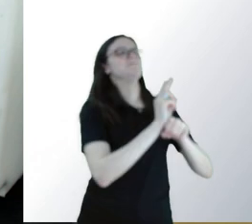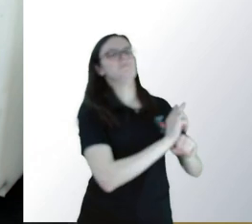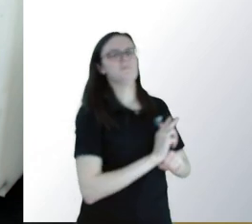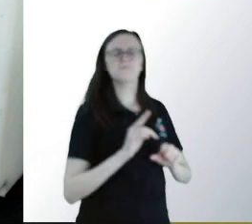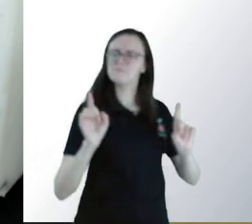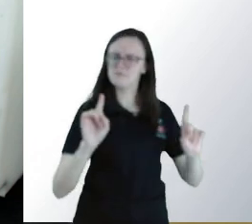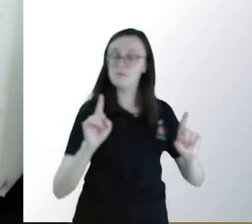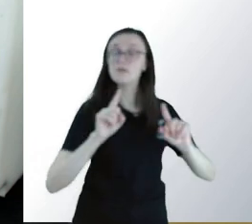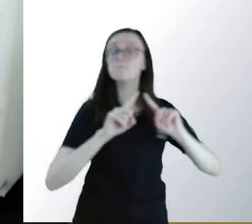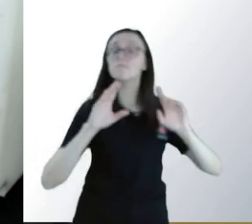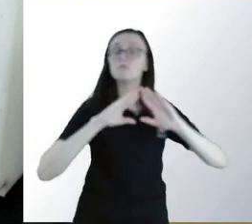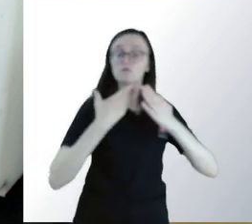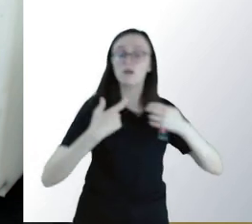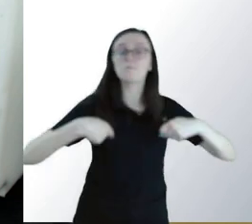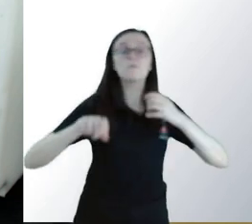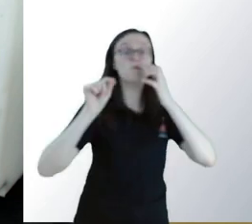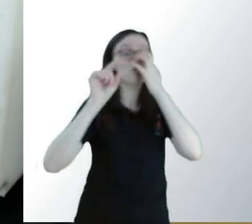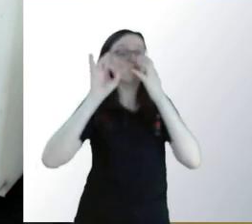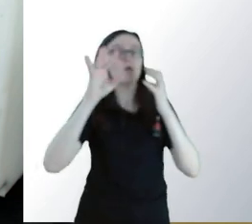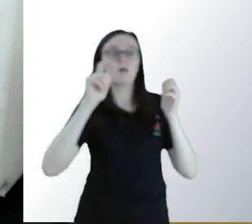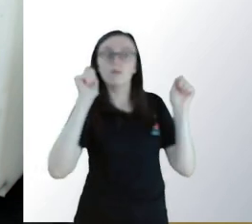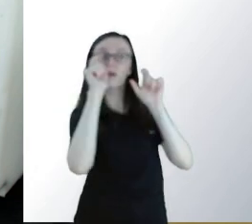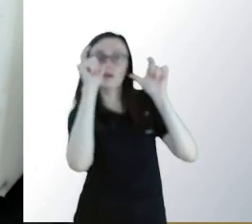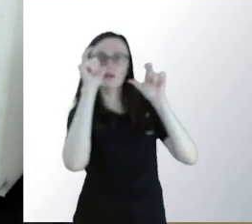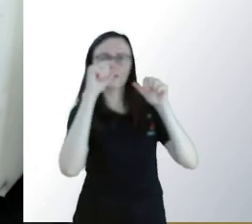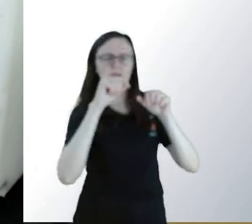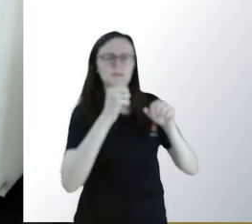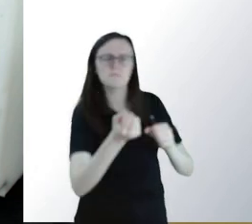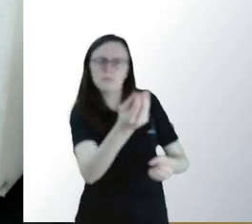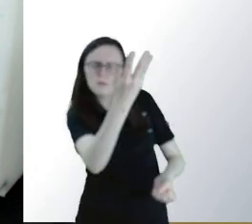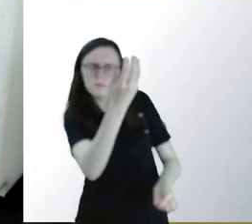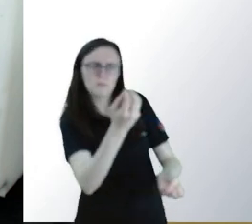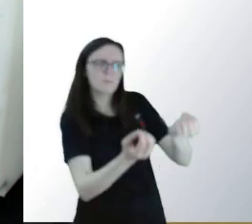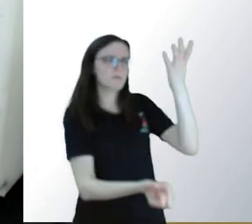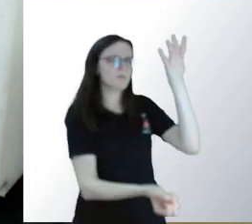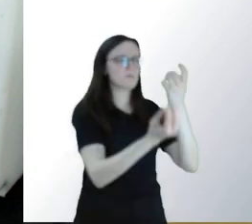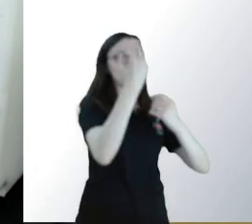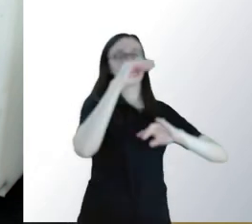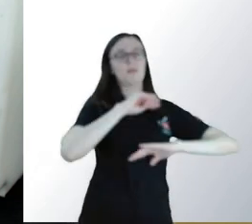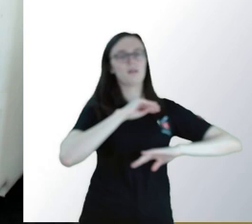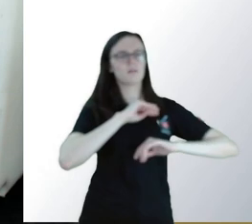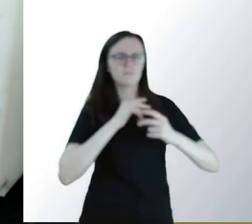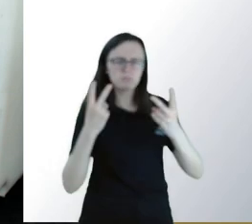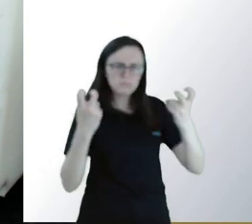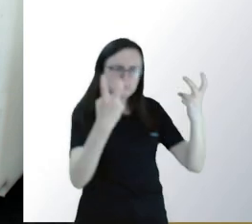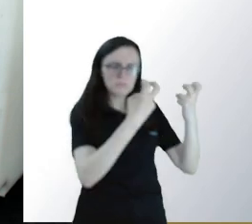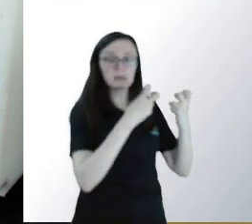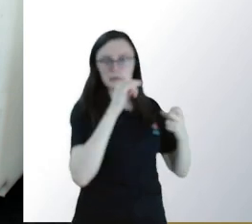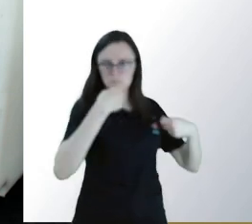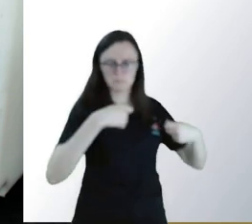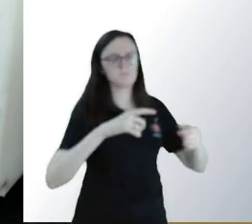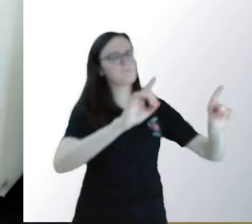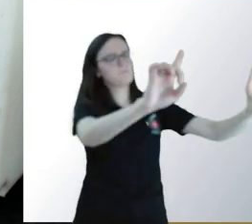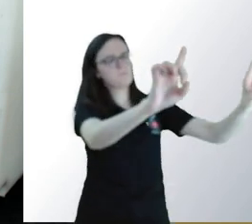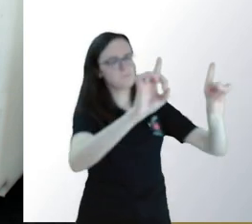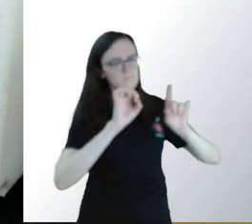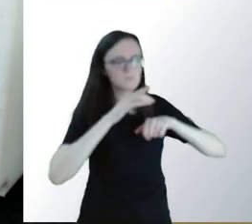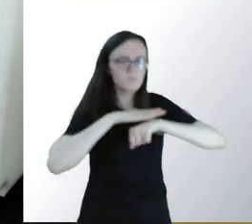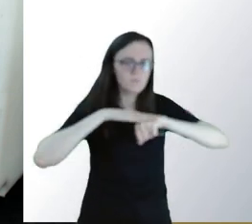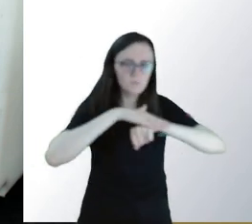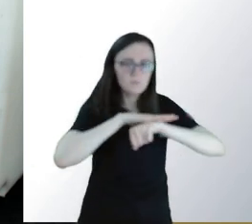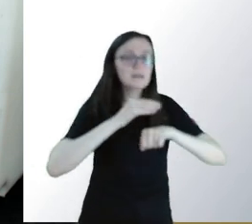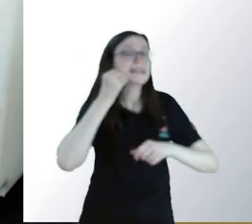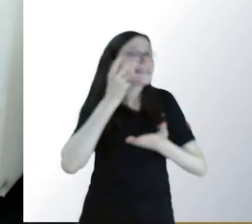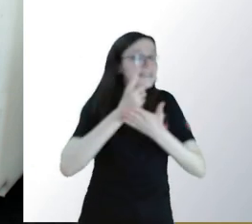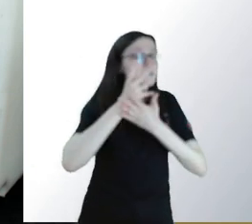O que a escola precisa estar é alerta aos sinais, às situações, fazer o acolhimento, trabalhar com a prevenção